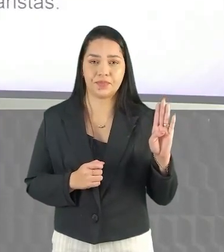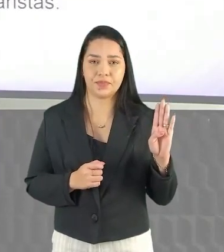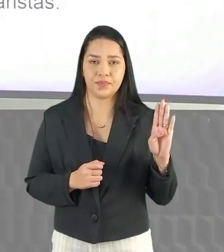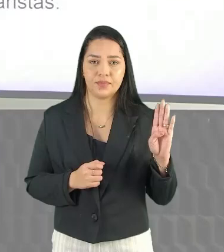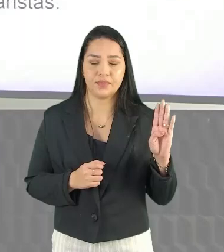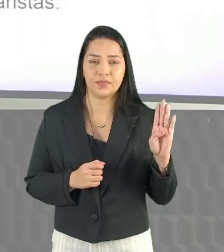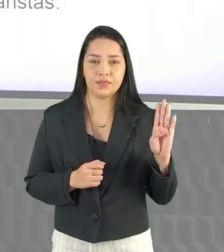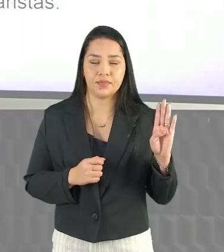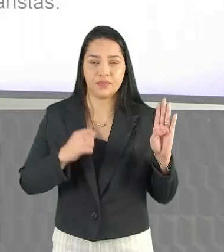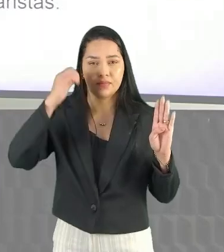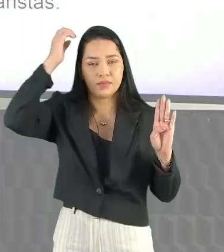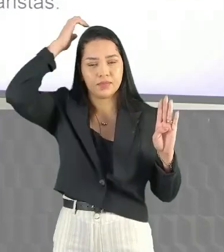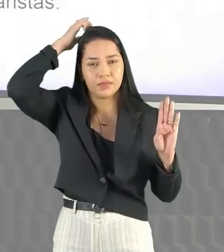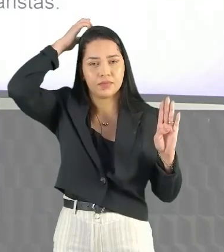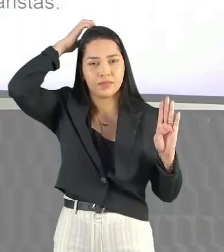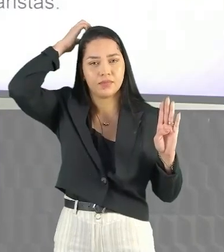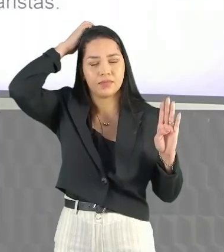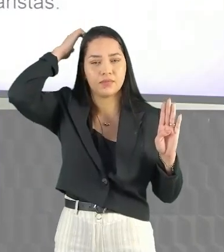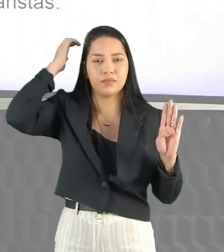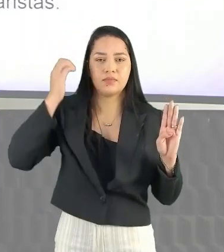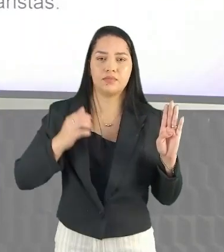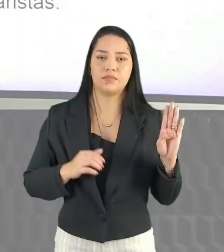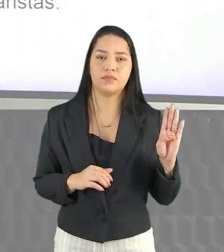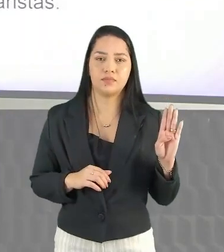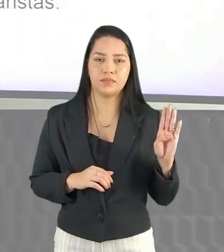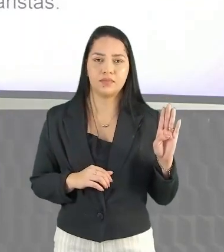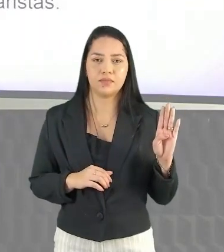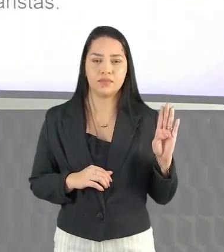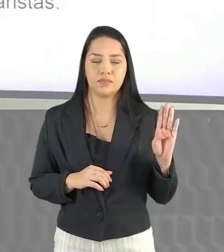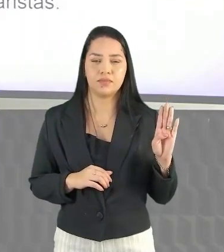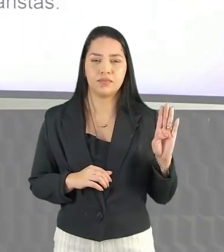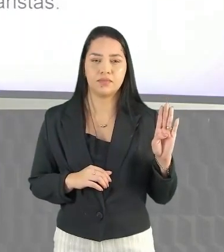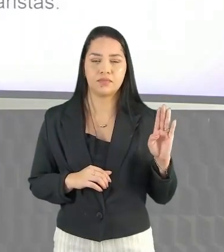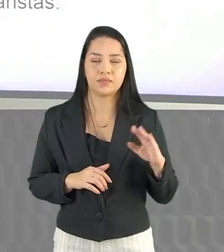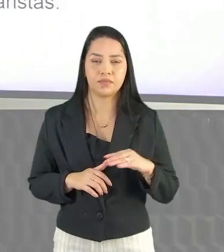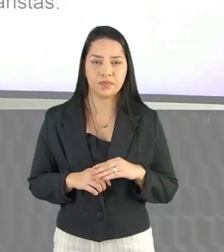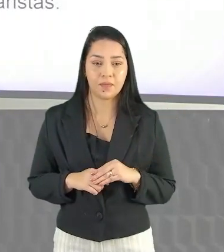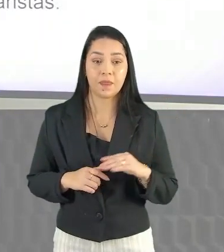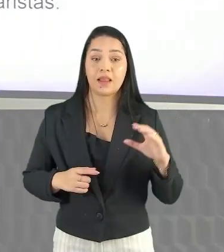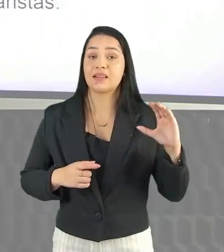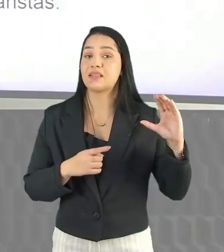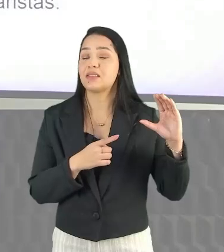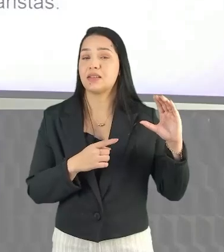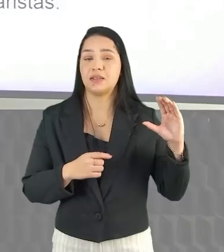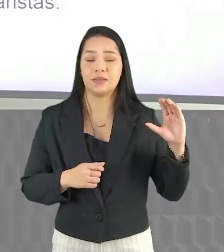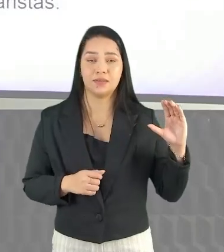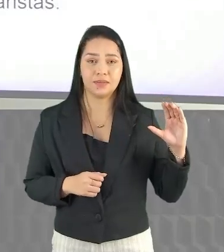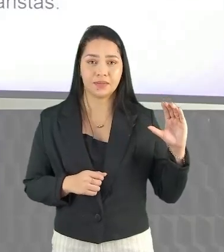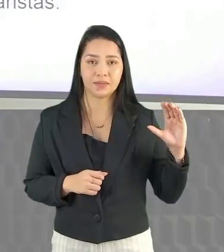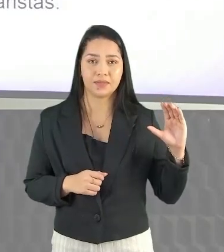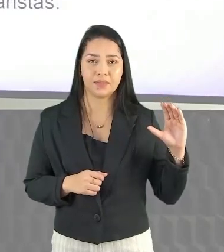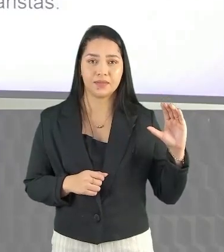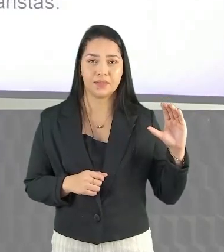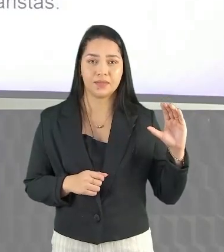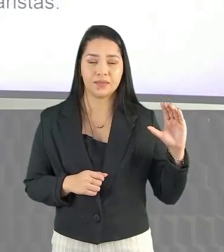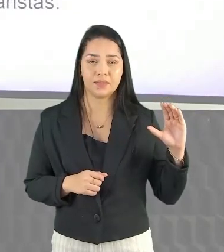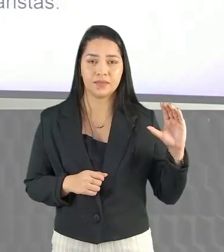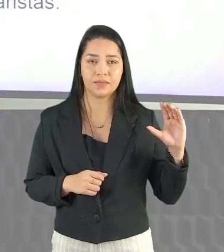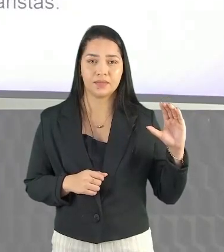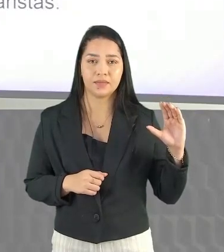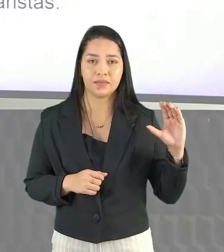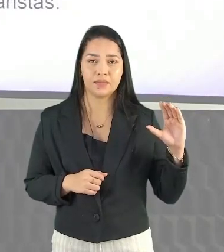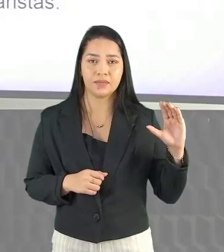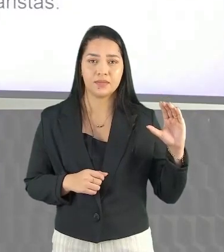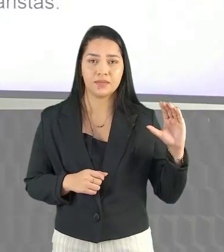de militares positivistas após a consolidação da política dos governadores. A letra C, rebaixamento